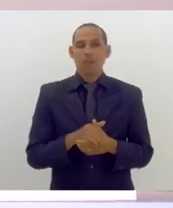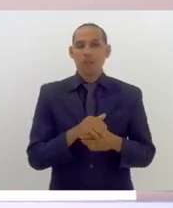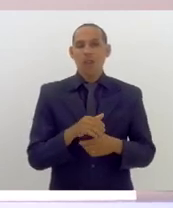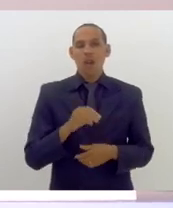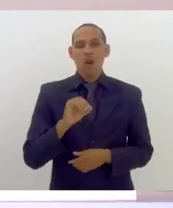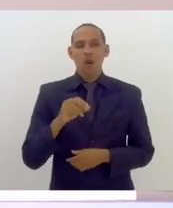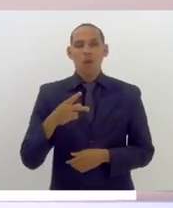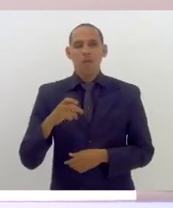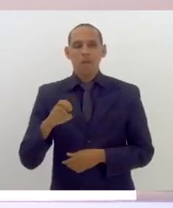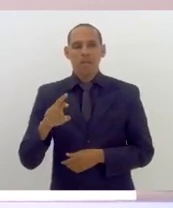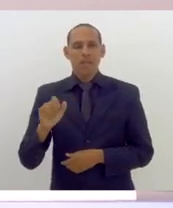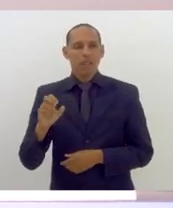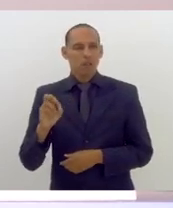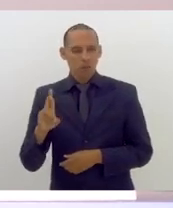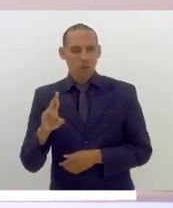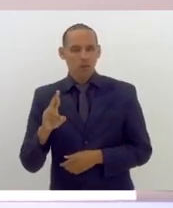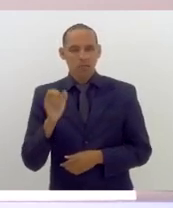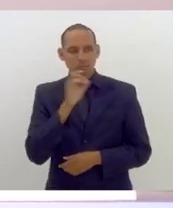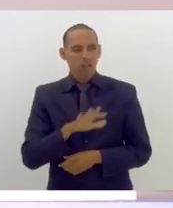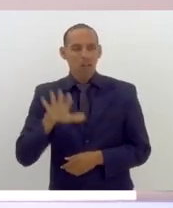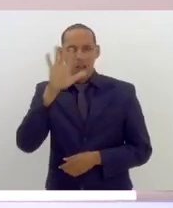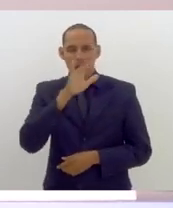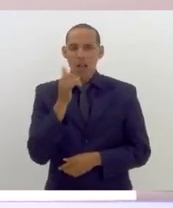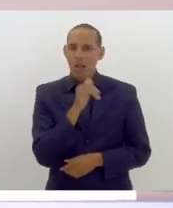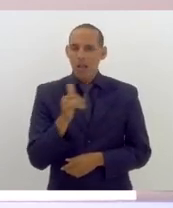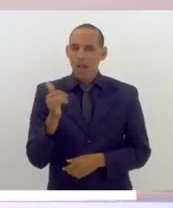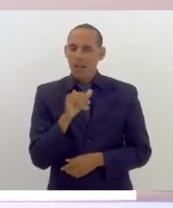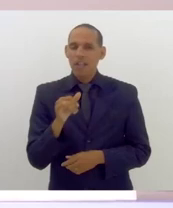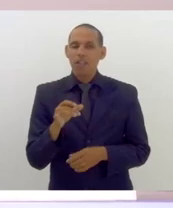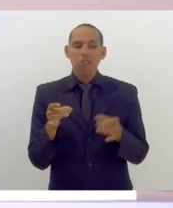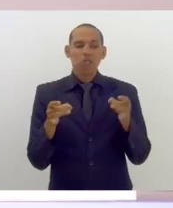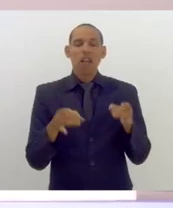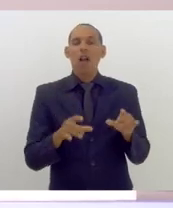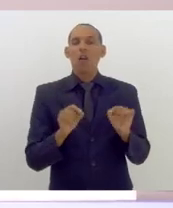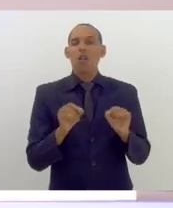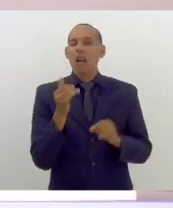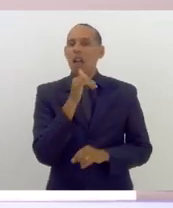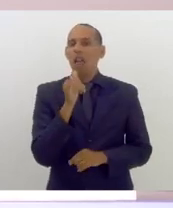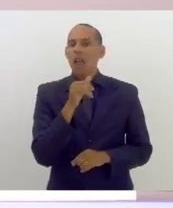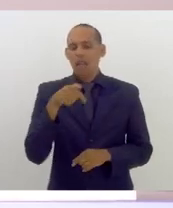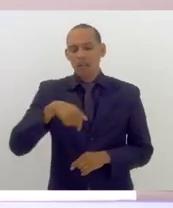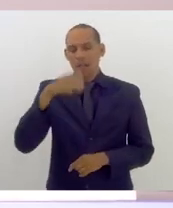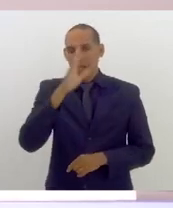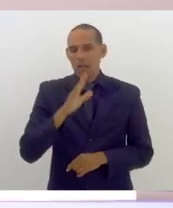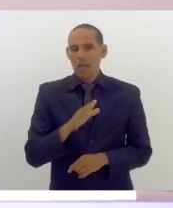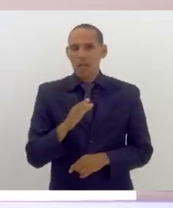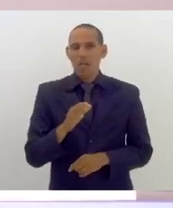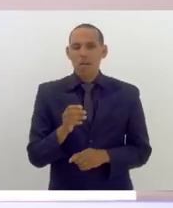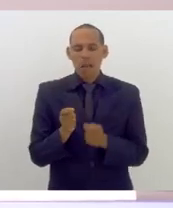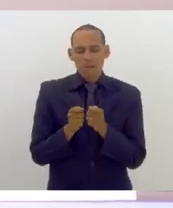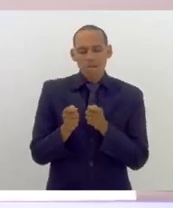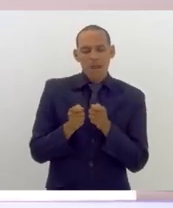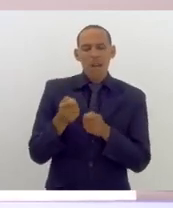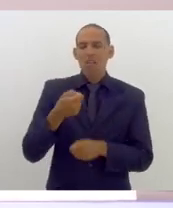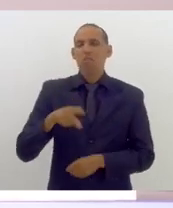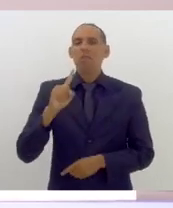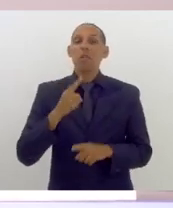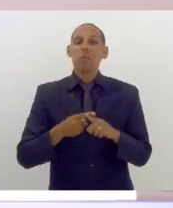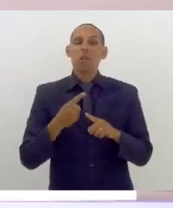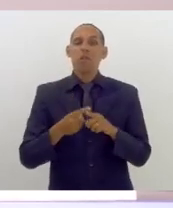de Energia descartou a possibilidade de racionamento de energia no país uma vez que os